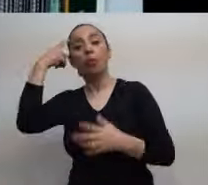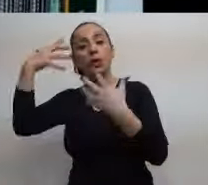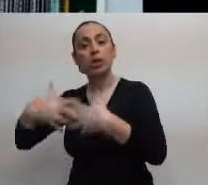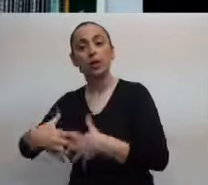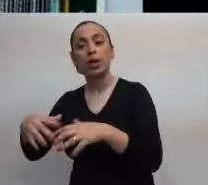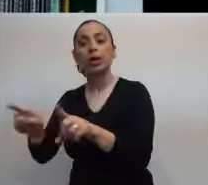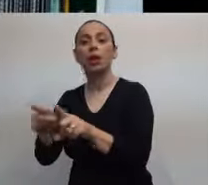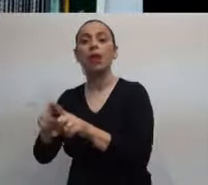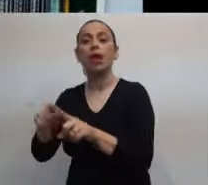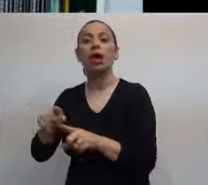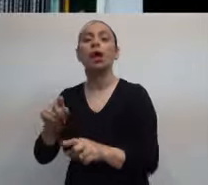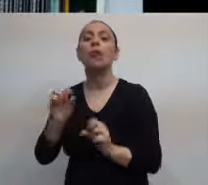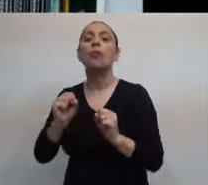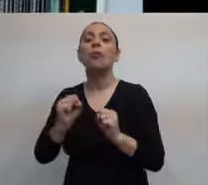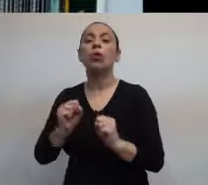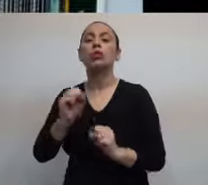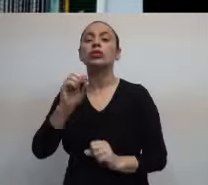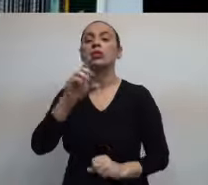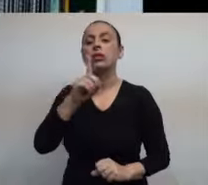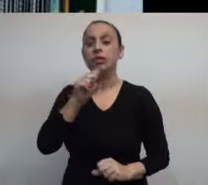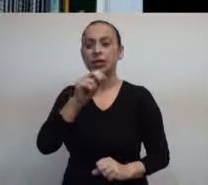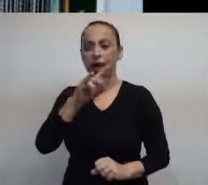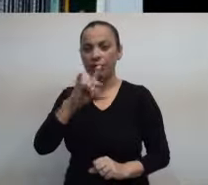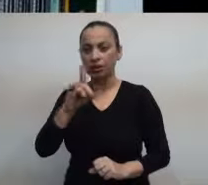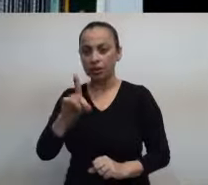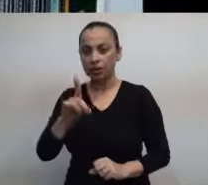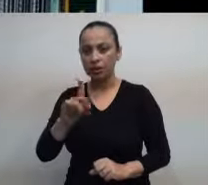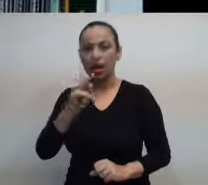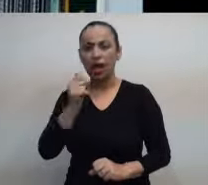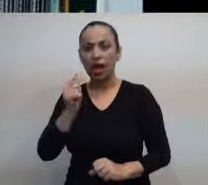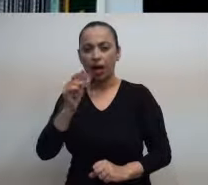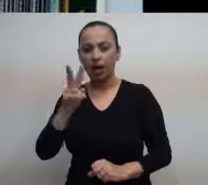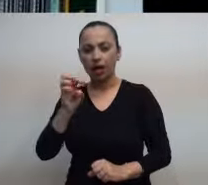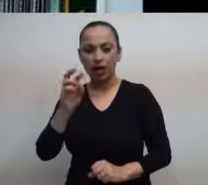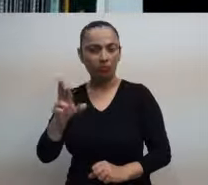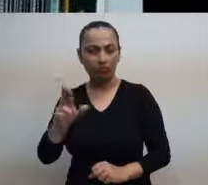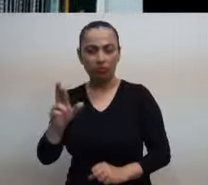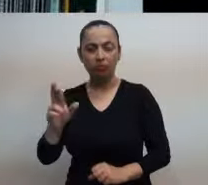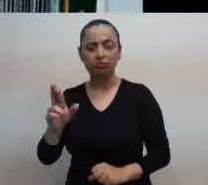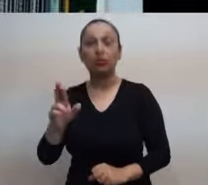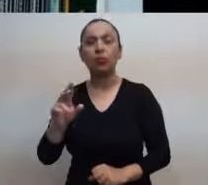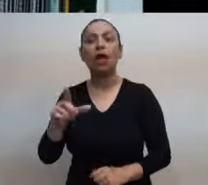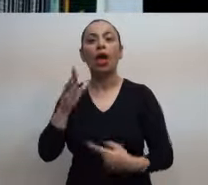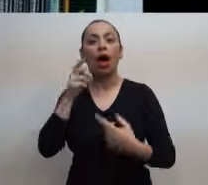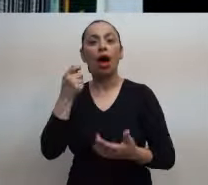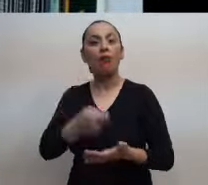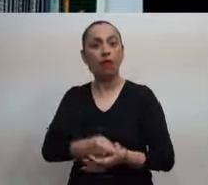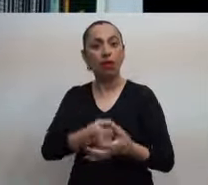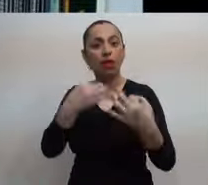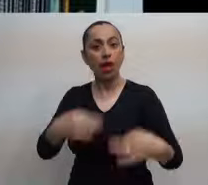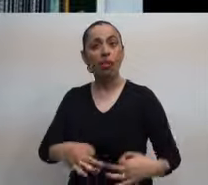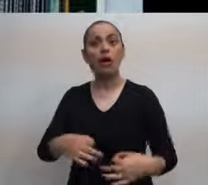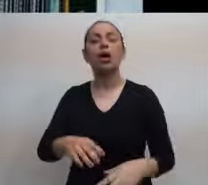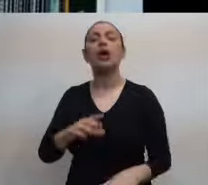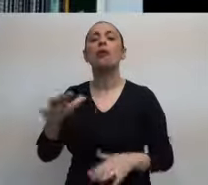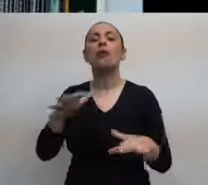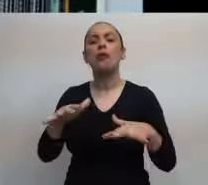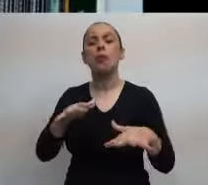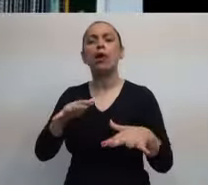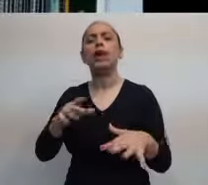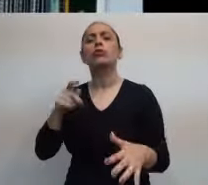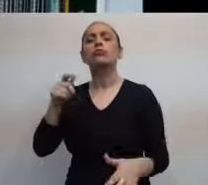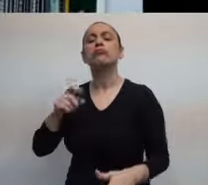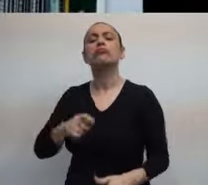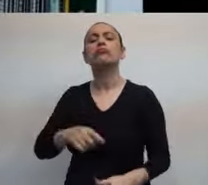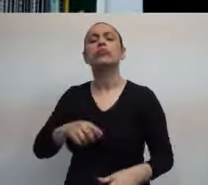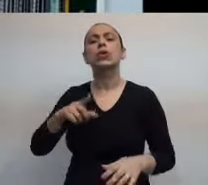pensamento, nós podemos colocar aqui de David Haller. Ele afirma que, como um rompimento impiedoso